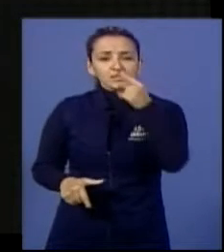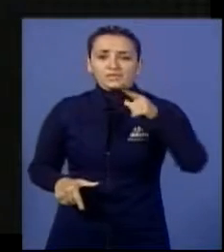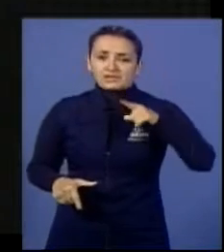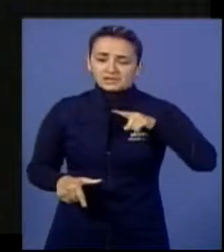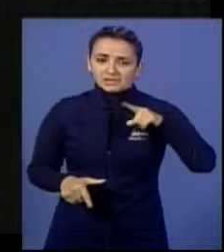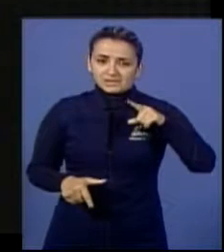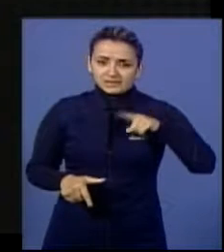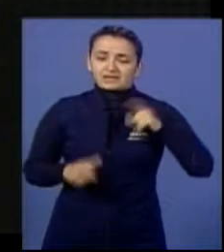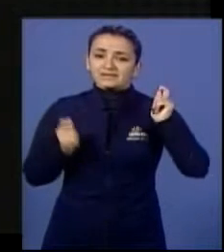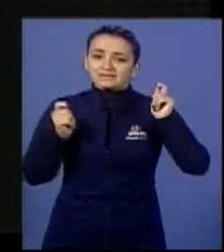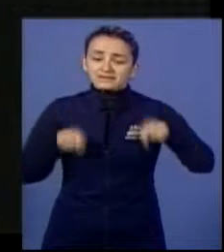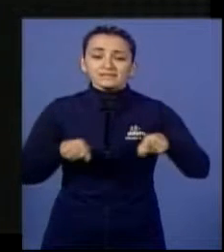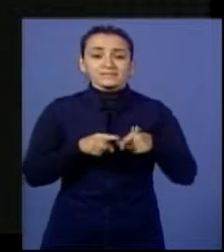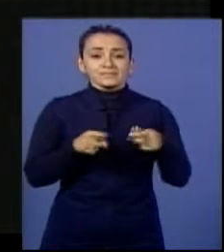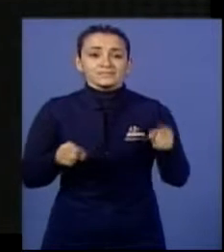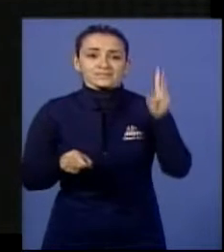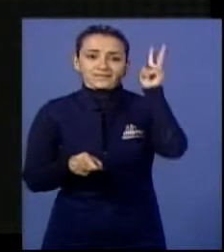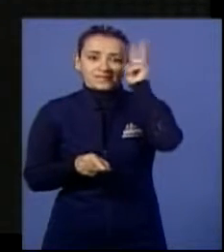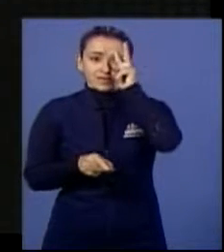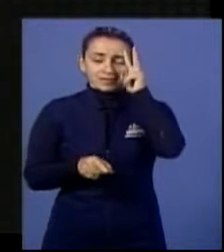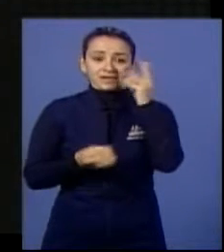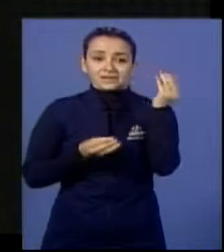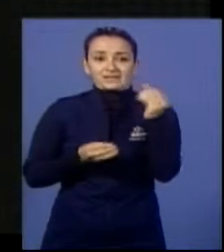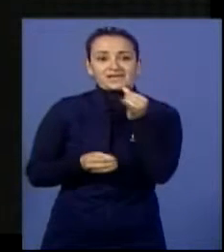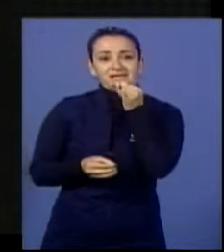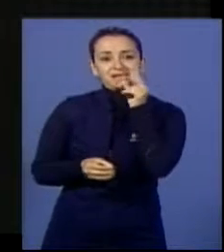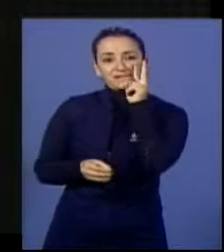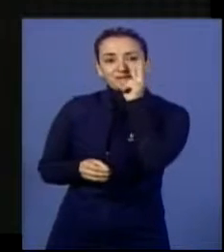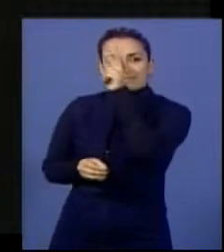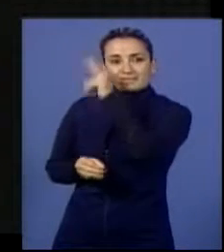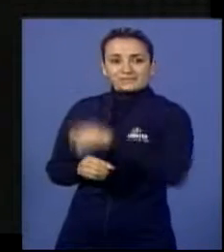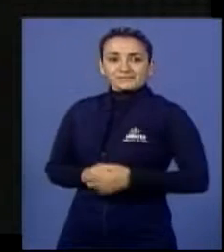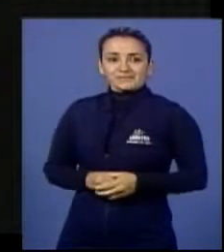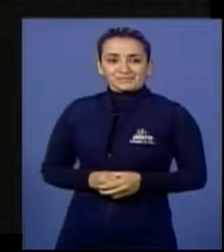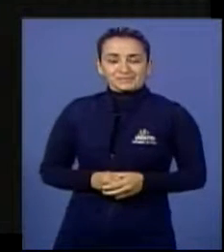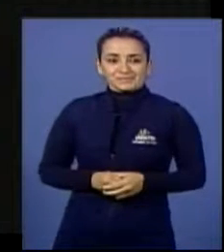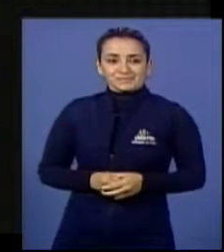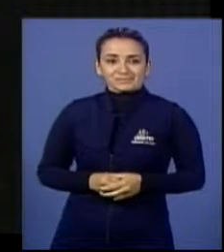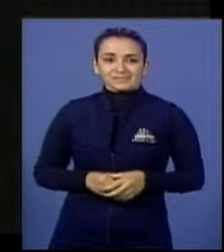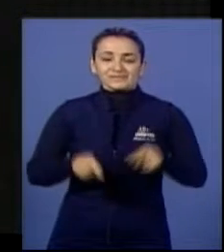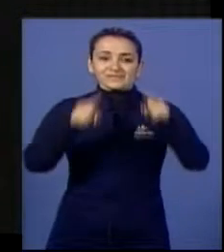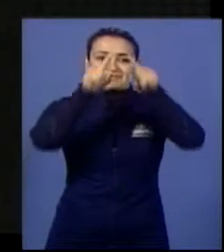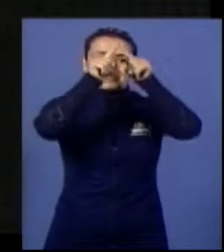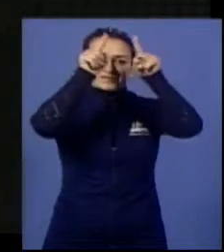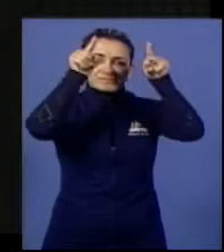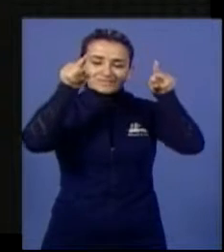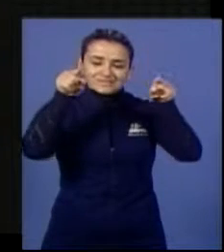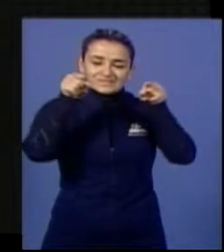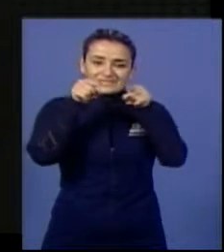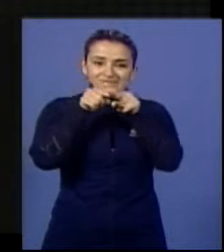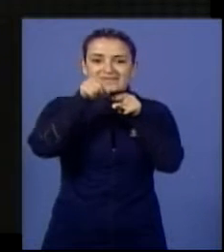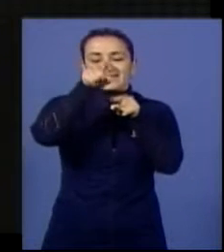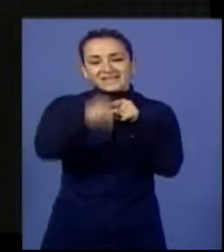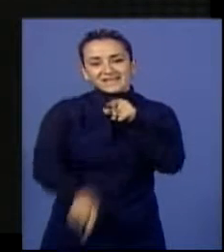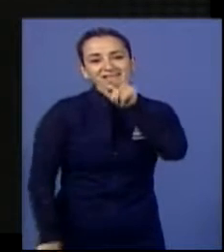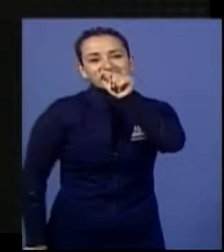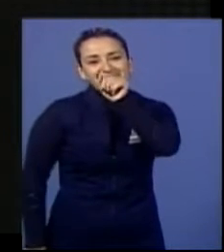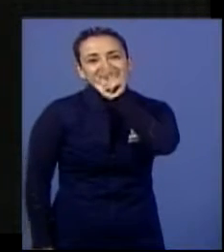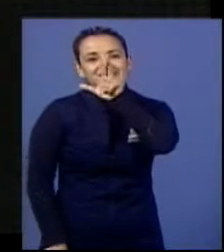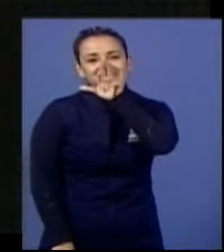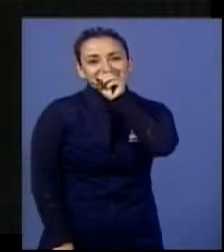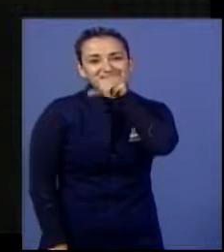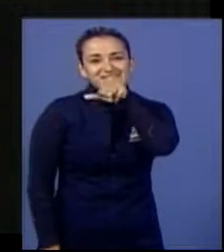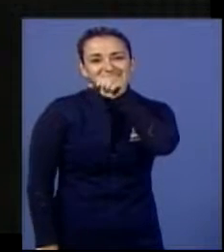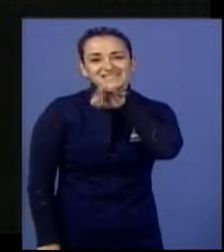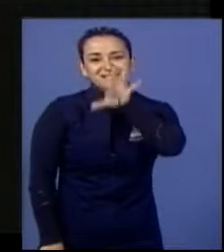conhecidos. Lembrar que esse tipo de estrutura aqui... Ah, é o anel cheiroso. É o anel cheiroso, o anel aromático. Anel aromático, o